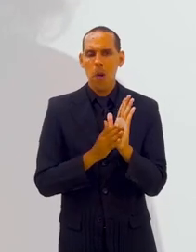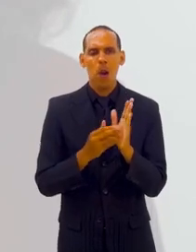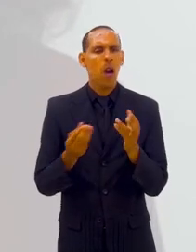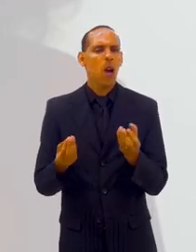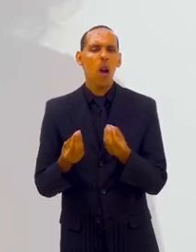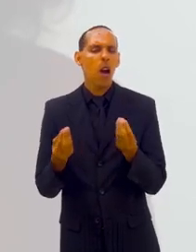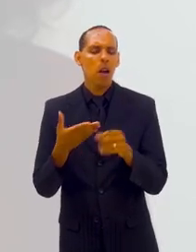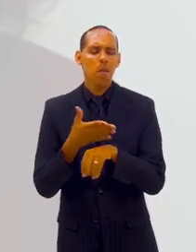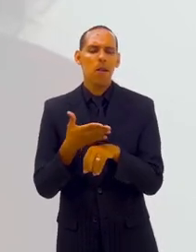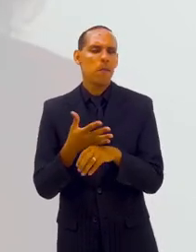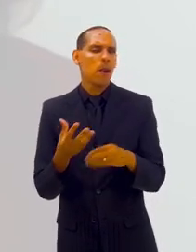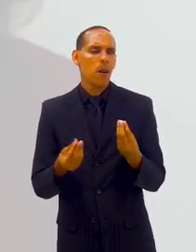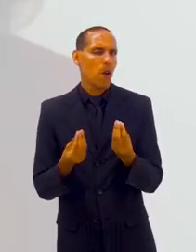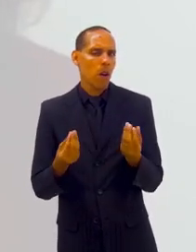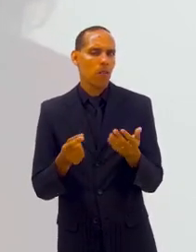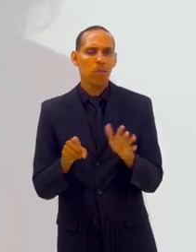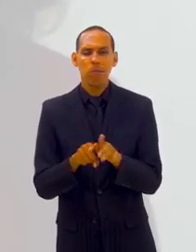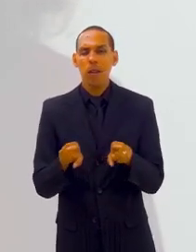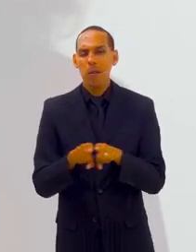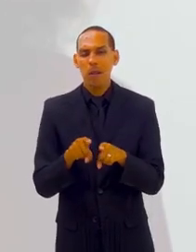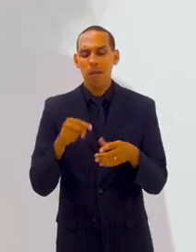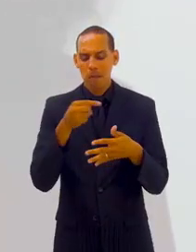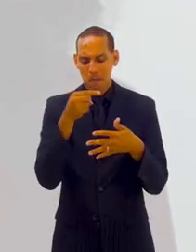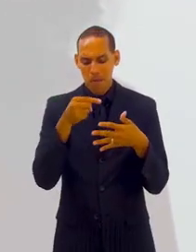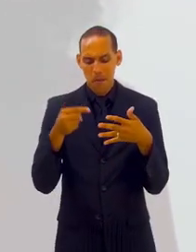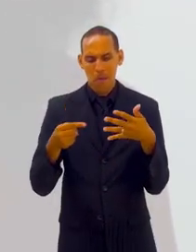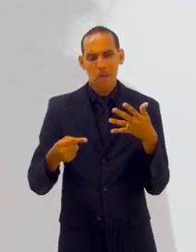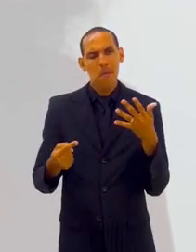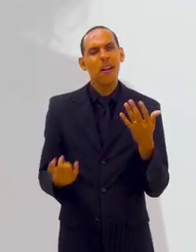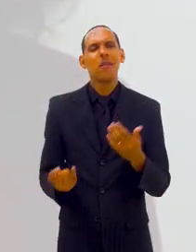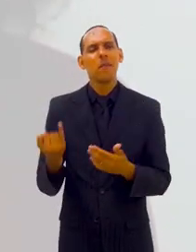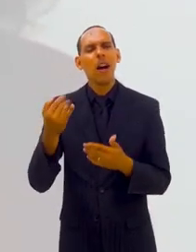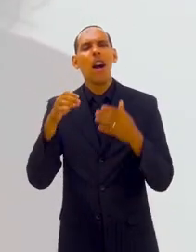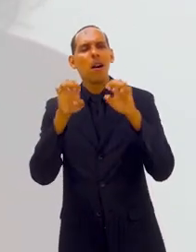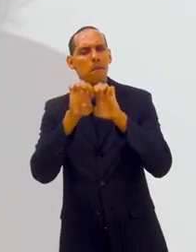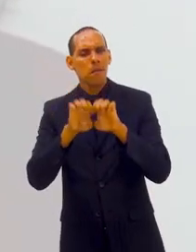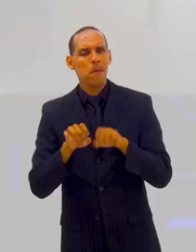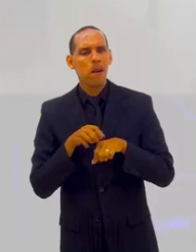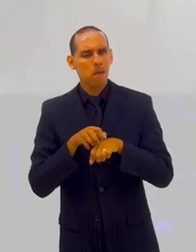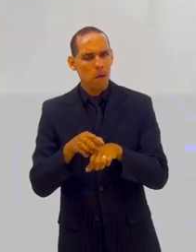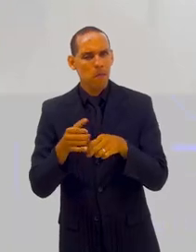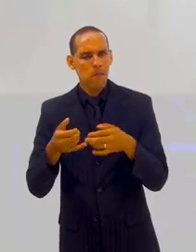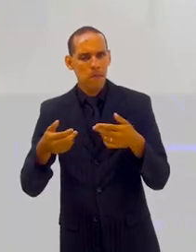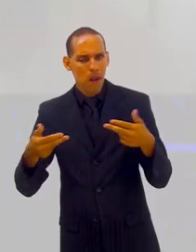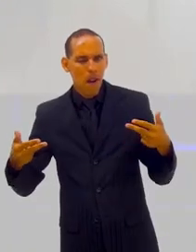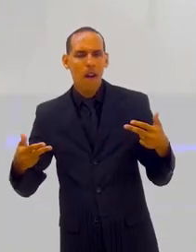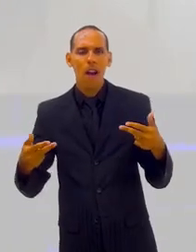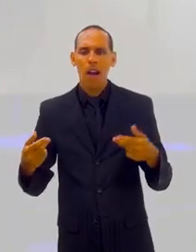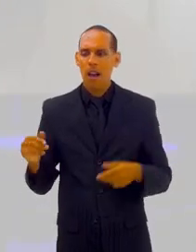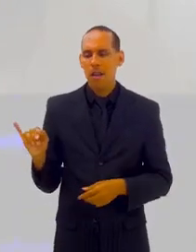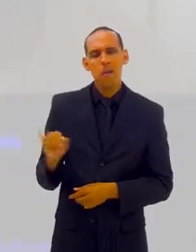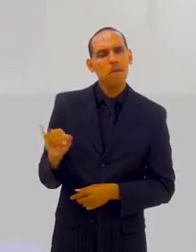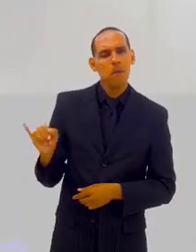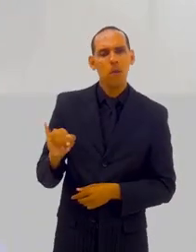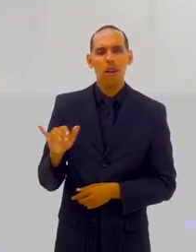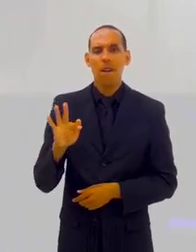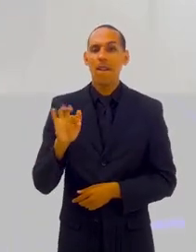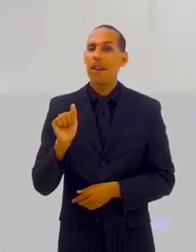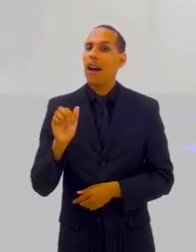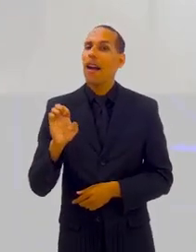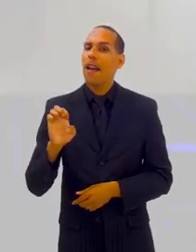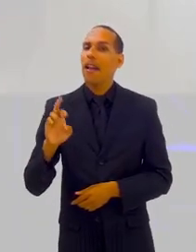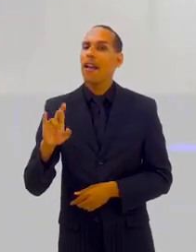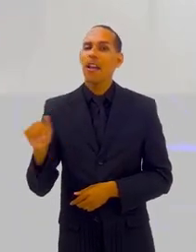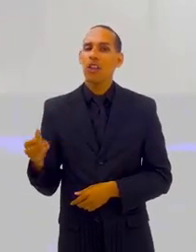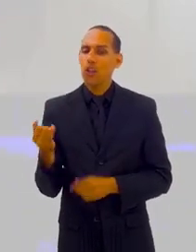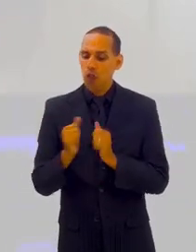que toca em tantos pontos importantes que vão desde a infraestrutura até a tributação, enfim. Como a FAERJ pode